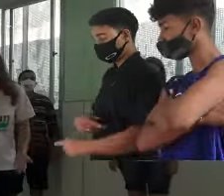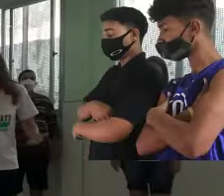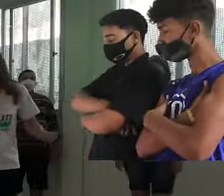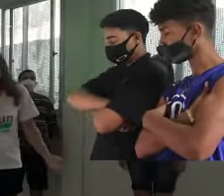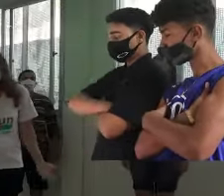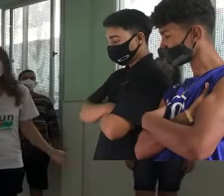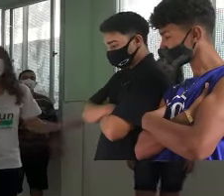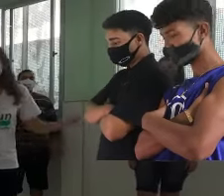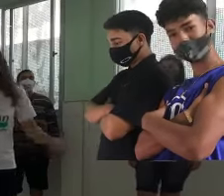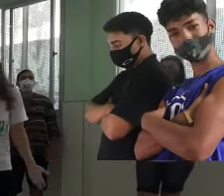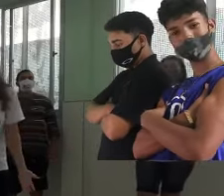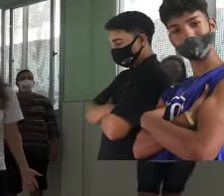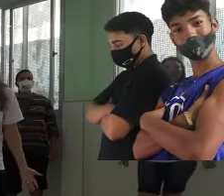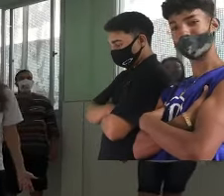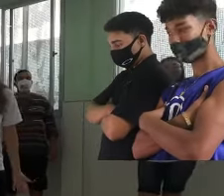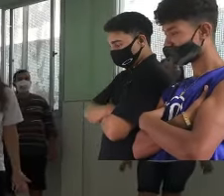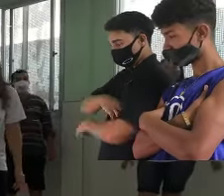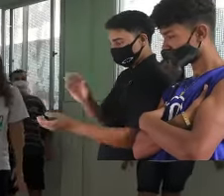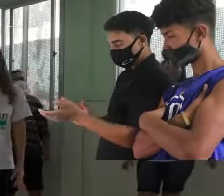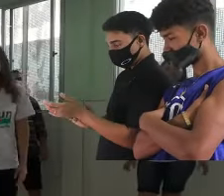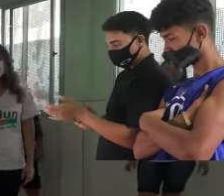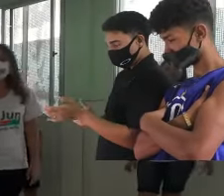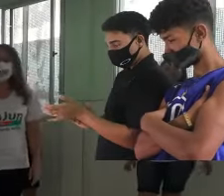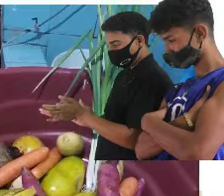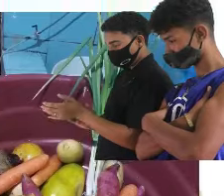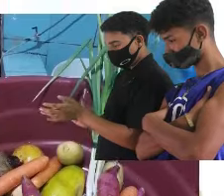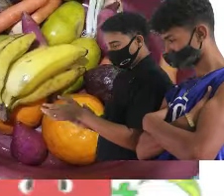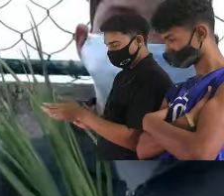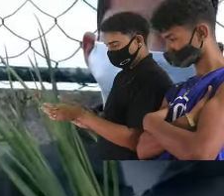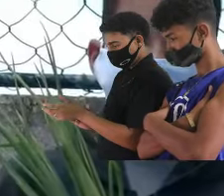Estamos distantes, mas caminhamos juntos!